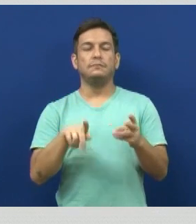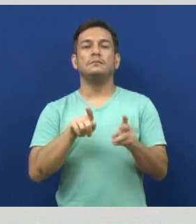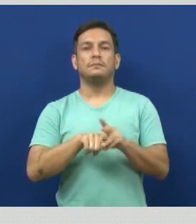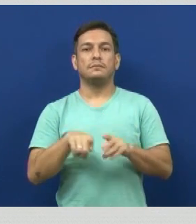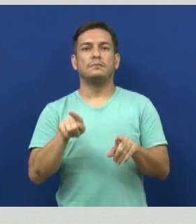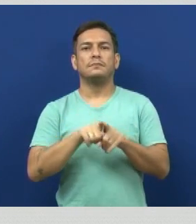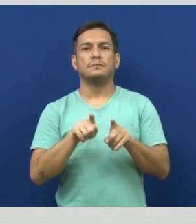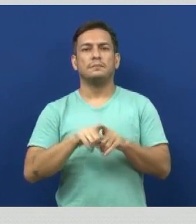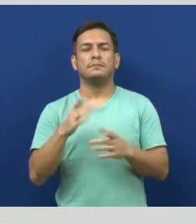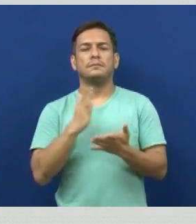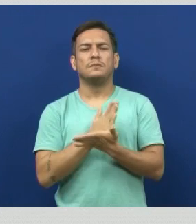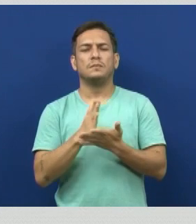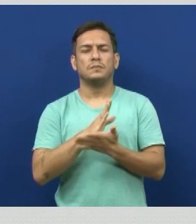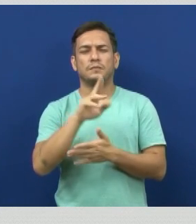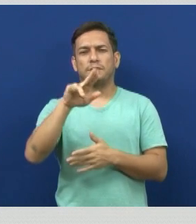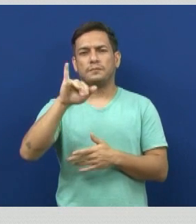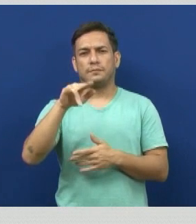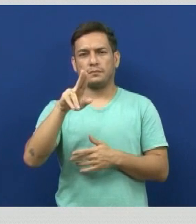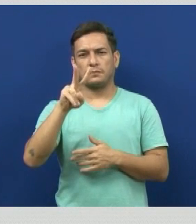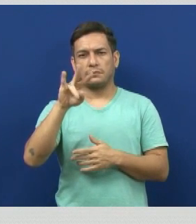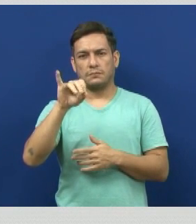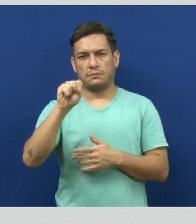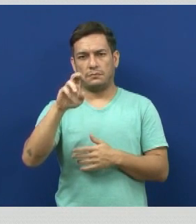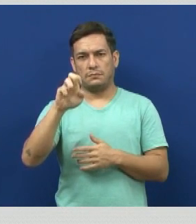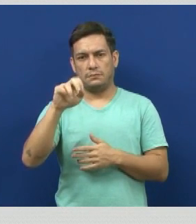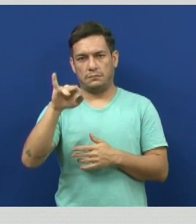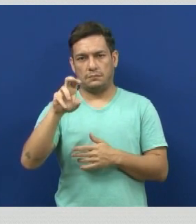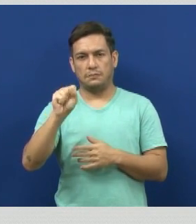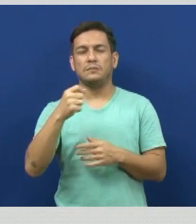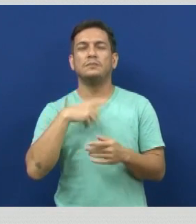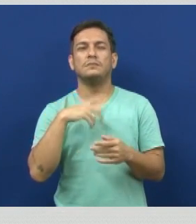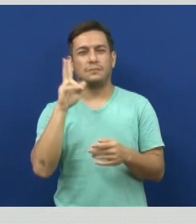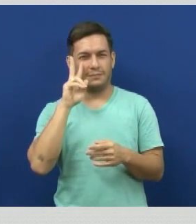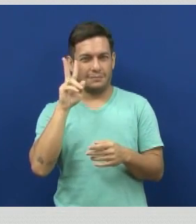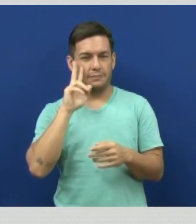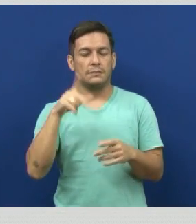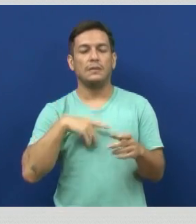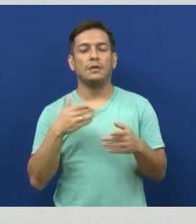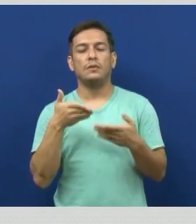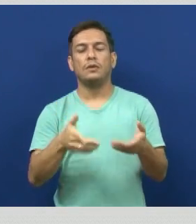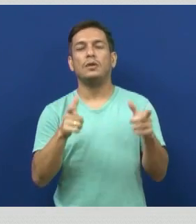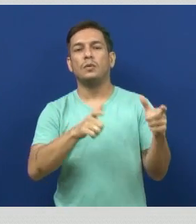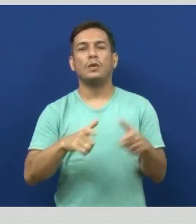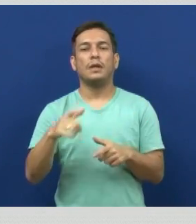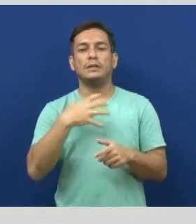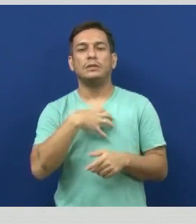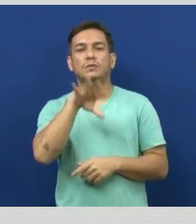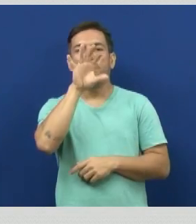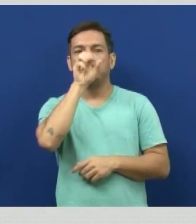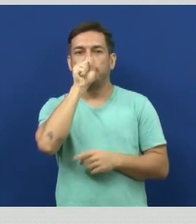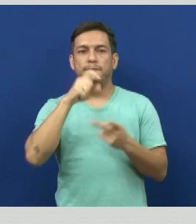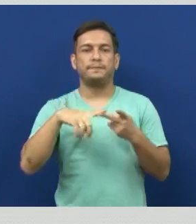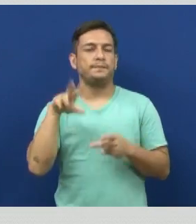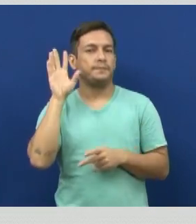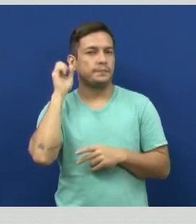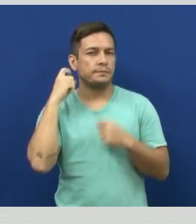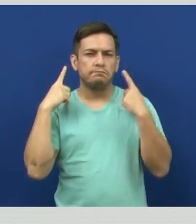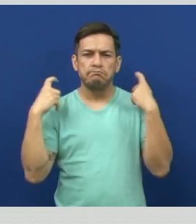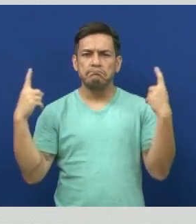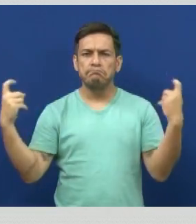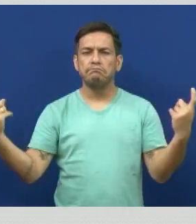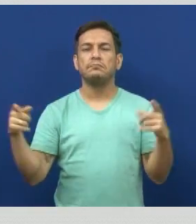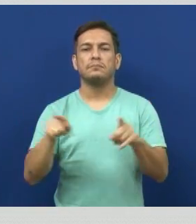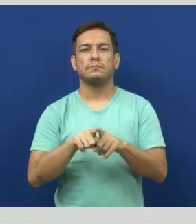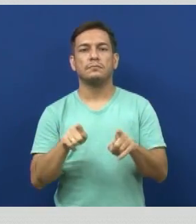elementos invisíveis. Lembram destes? Que eram aqueles quando nós chegamos a um lugar, sentimos um cheiro, ouvimos um ruído,